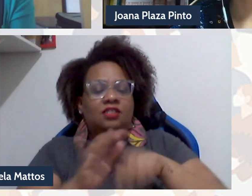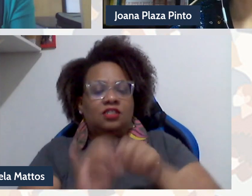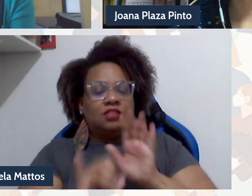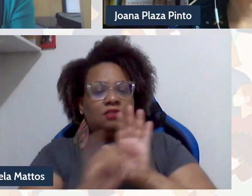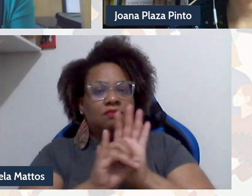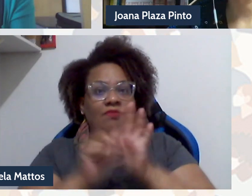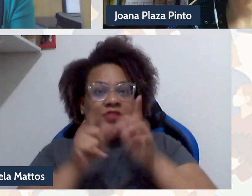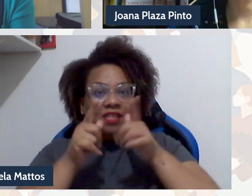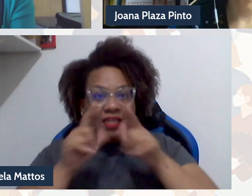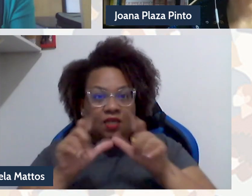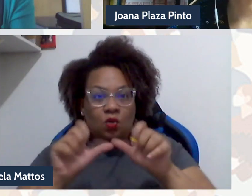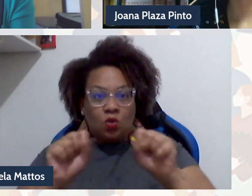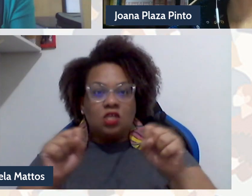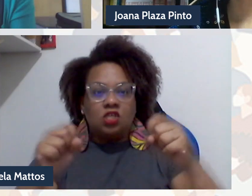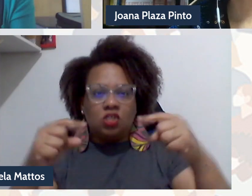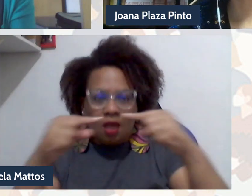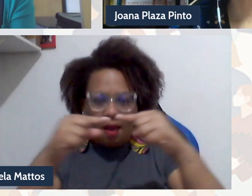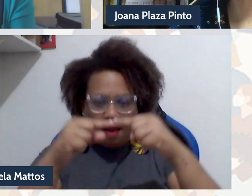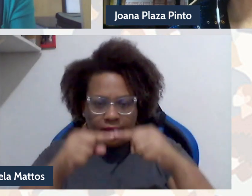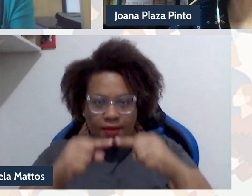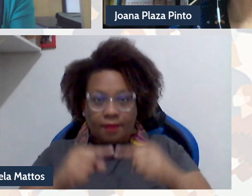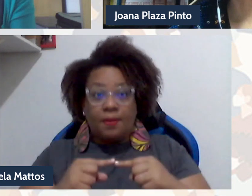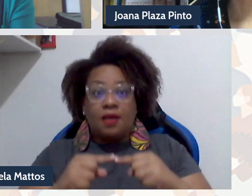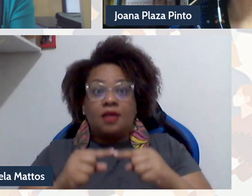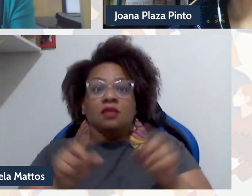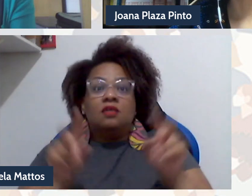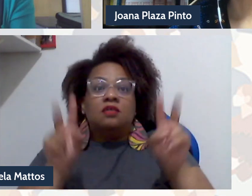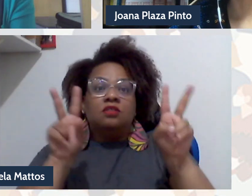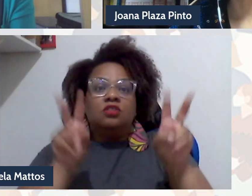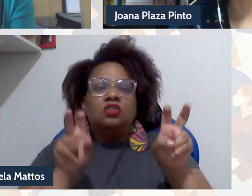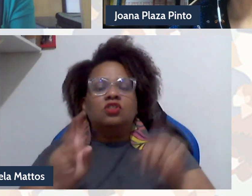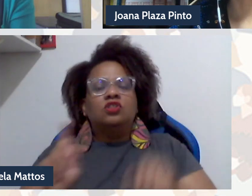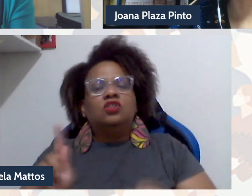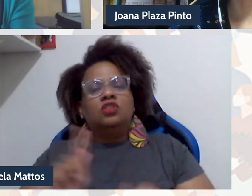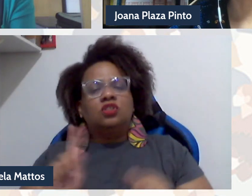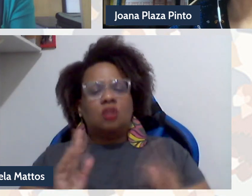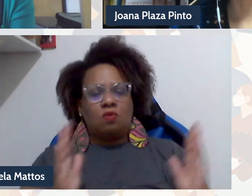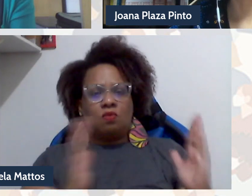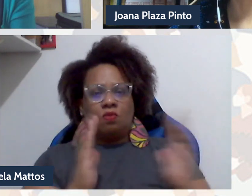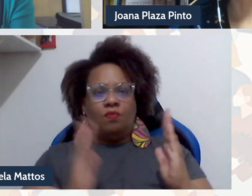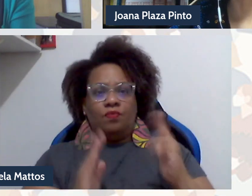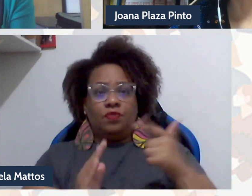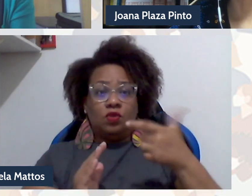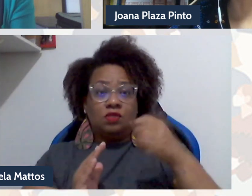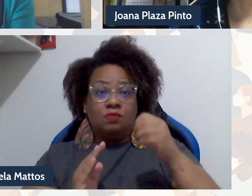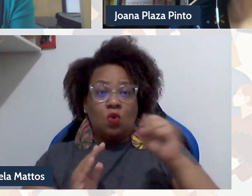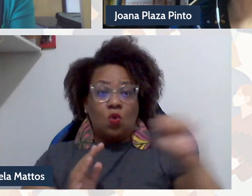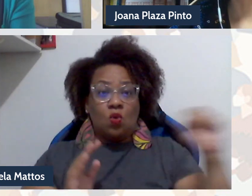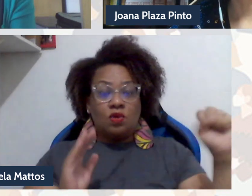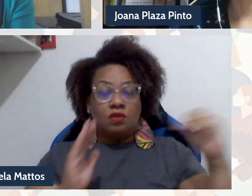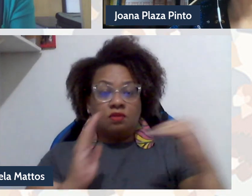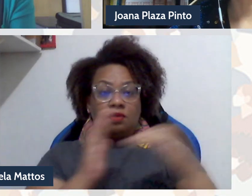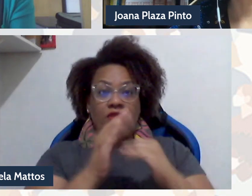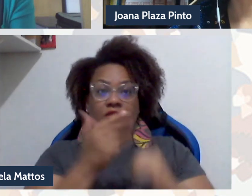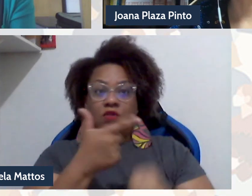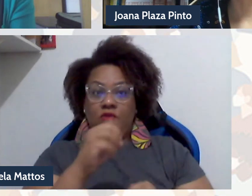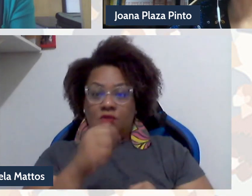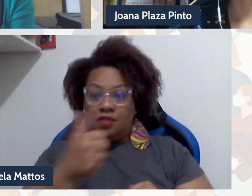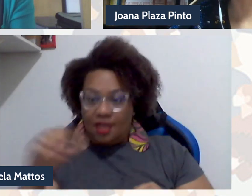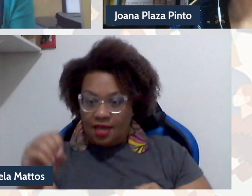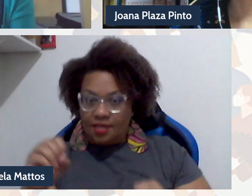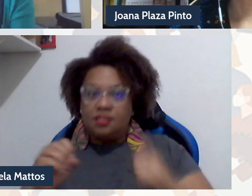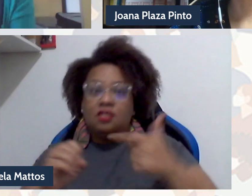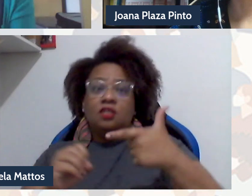ANPOL, questões da gestão de 2008 a 2010 e 2010 a 2012.